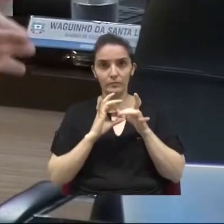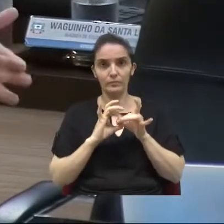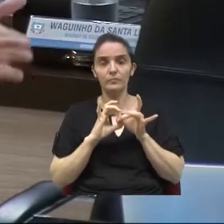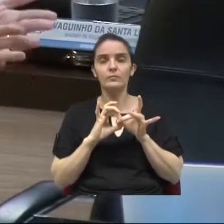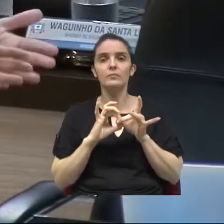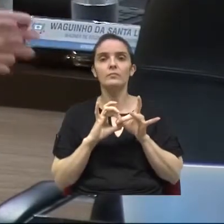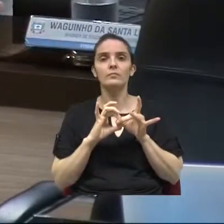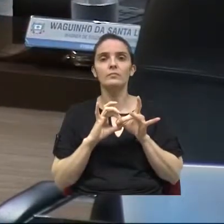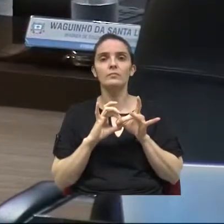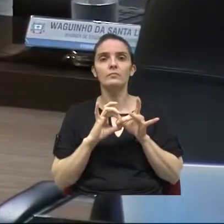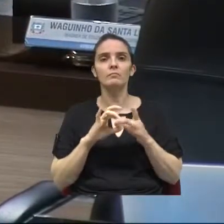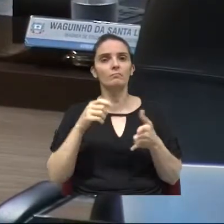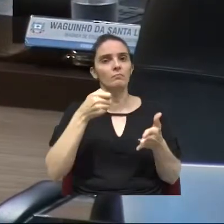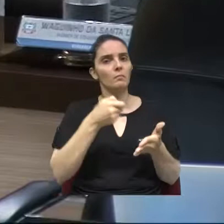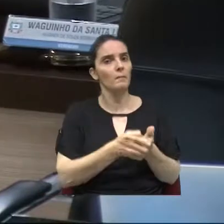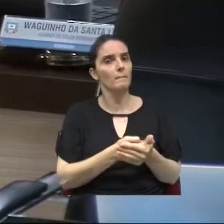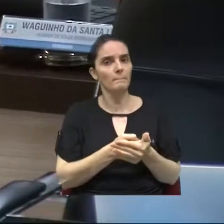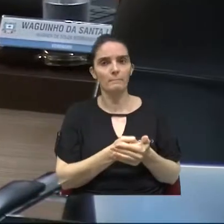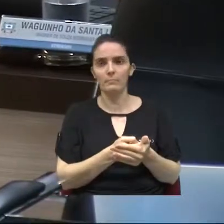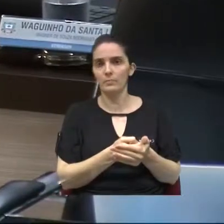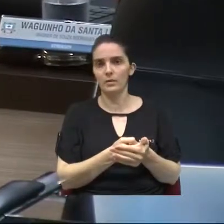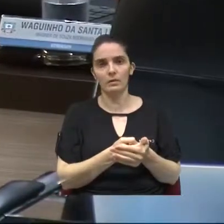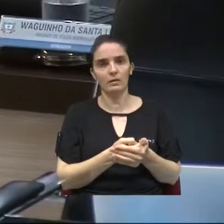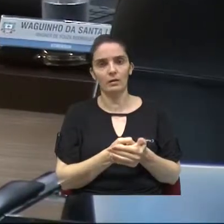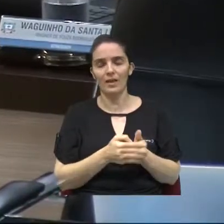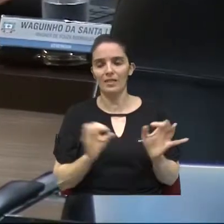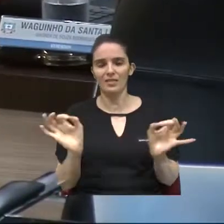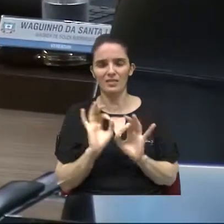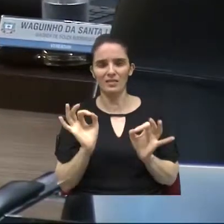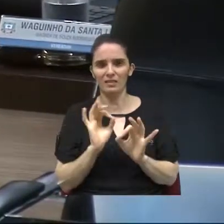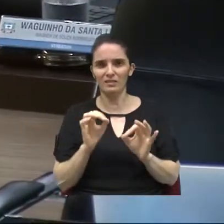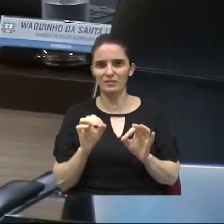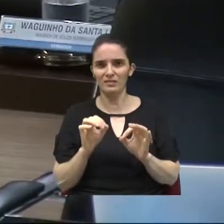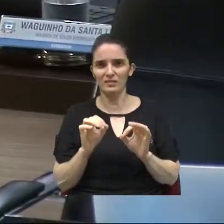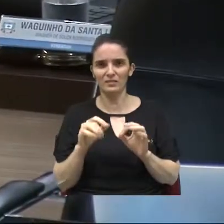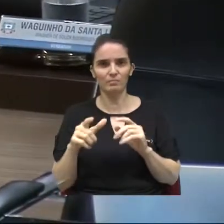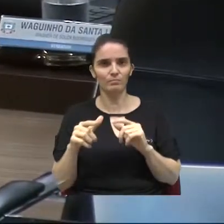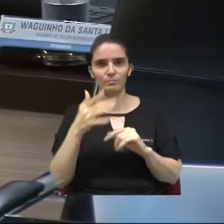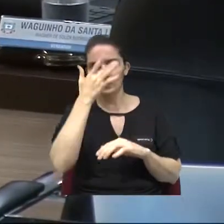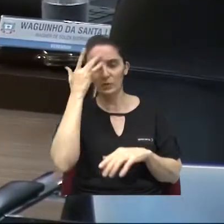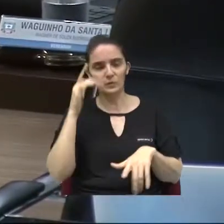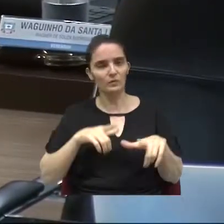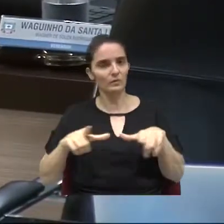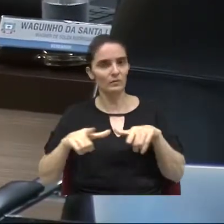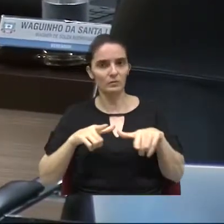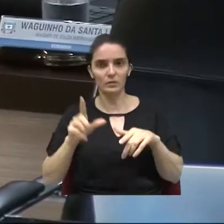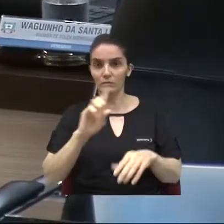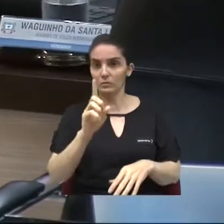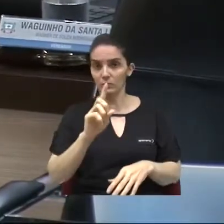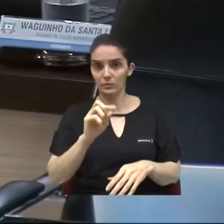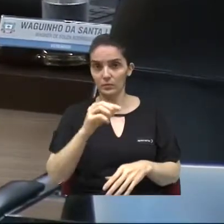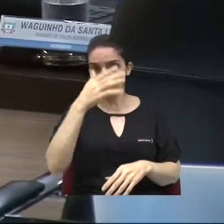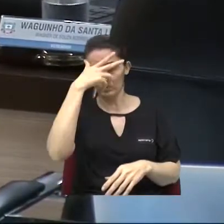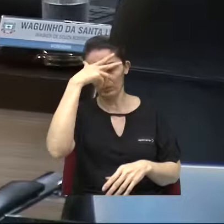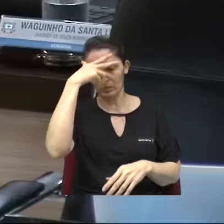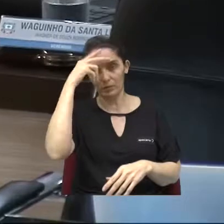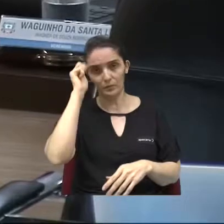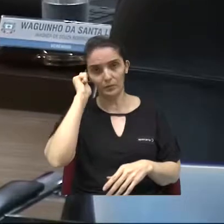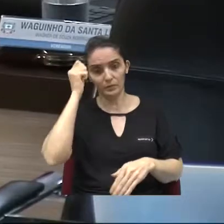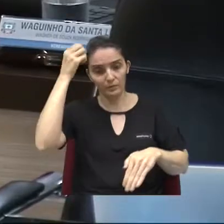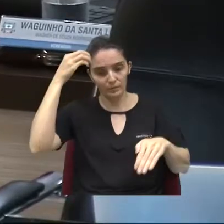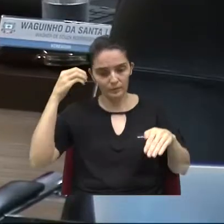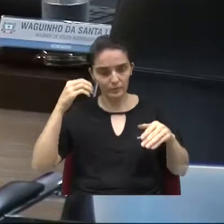estrito cumprimento de pagamentos de verbas rescisórias. A intervenção ela é motivada por inúmeras razões.